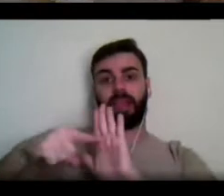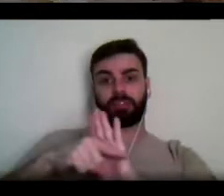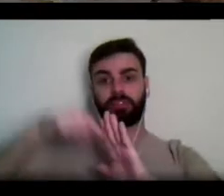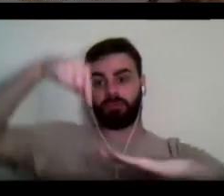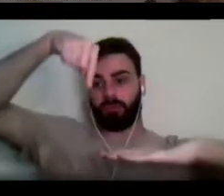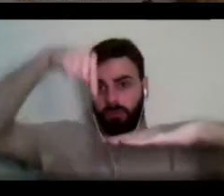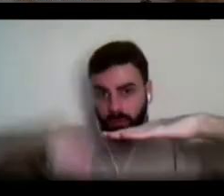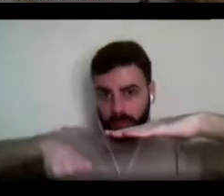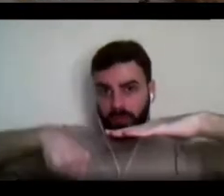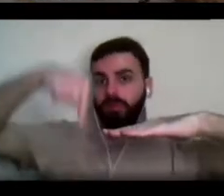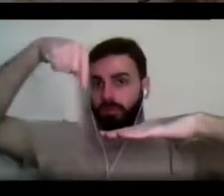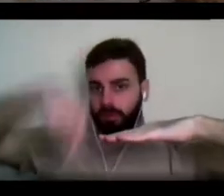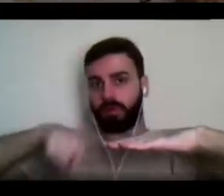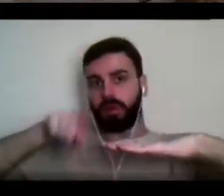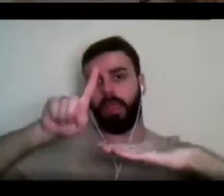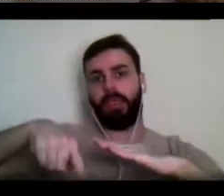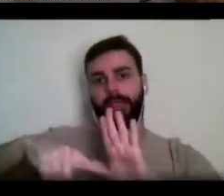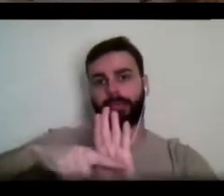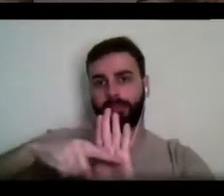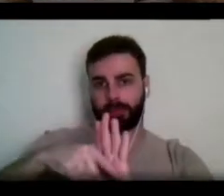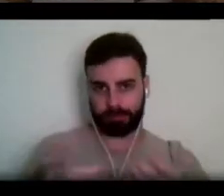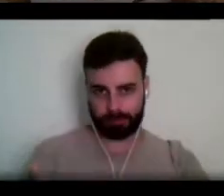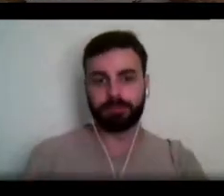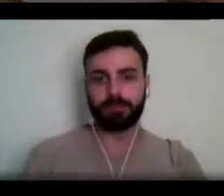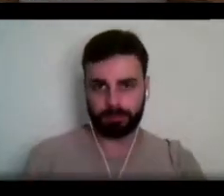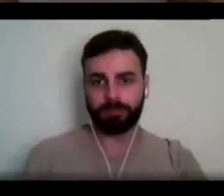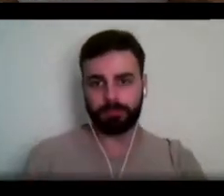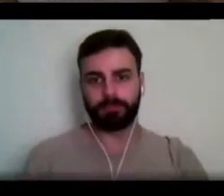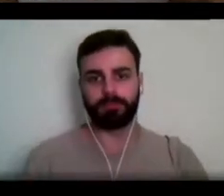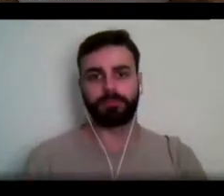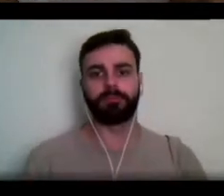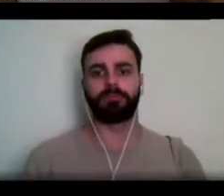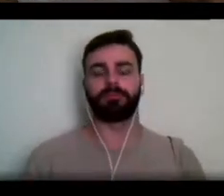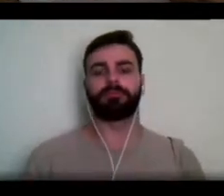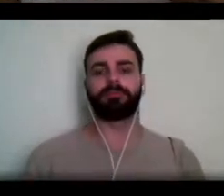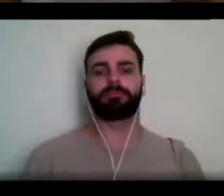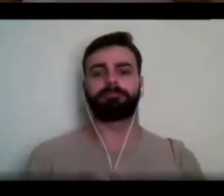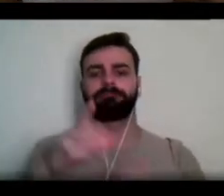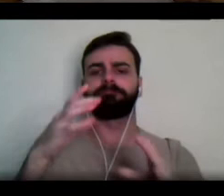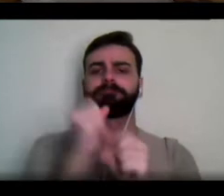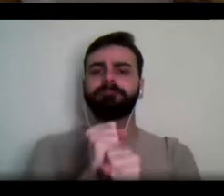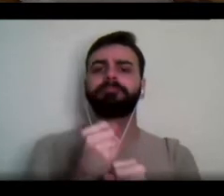De